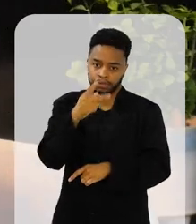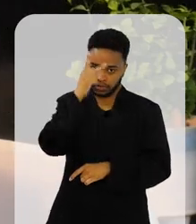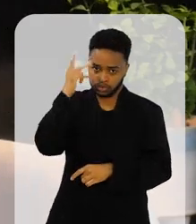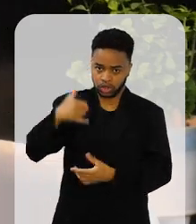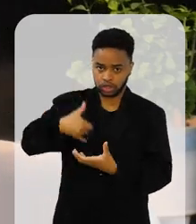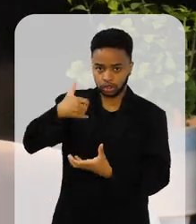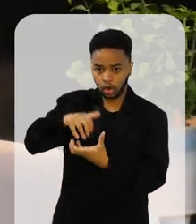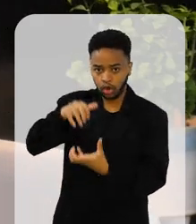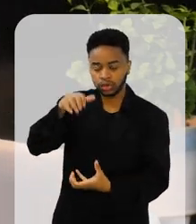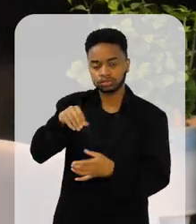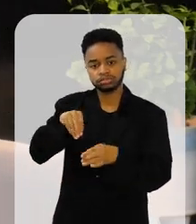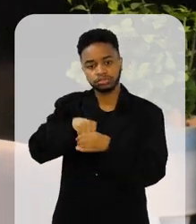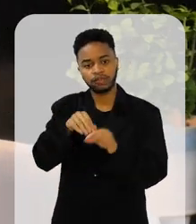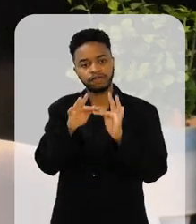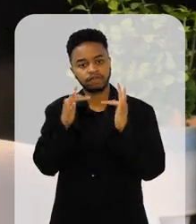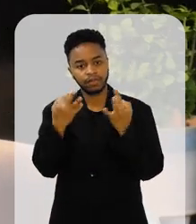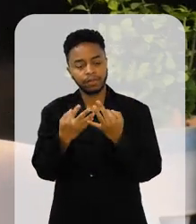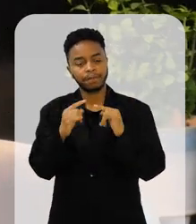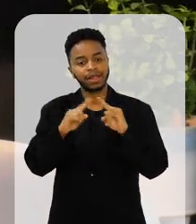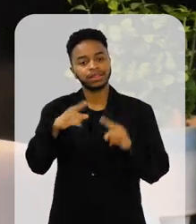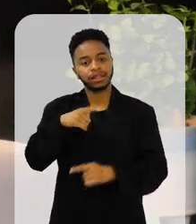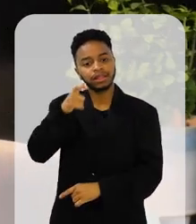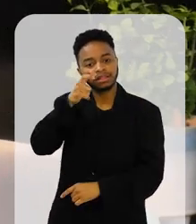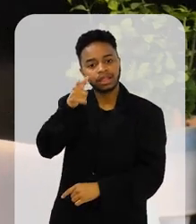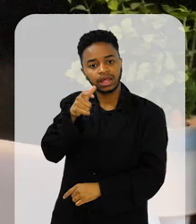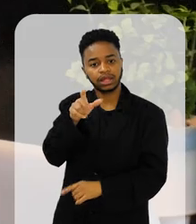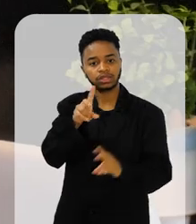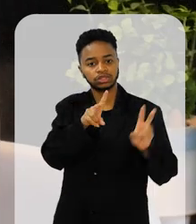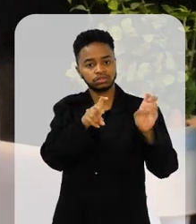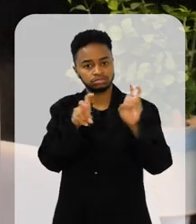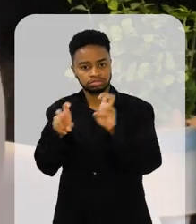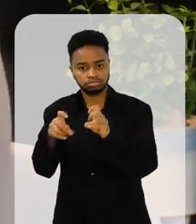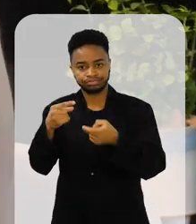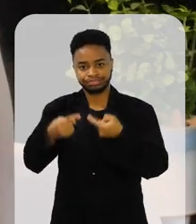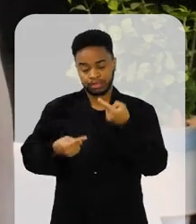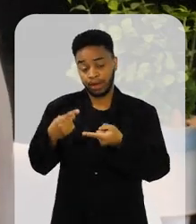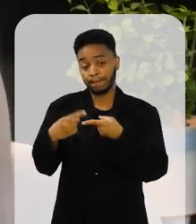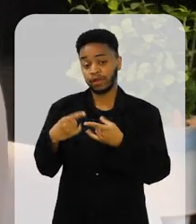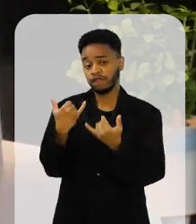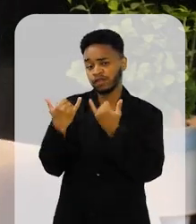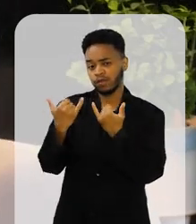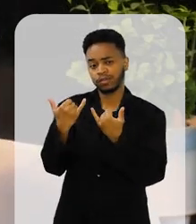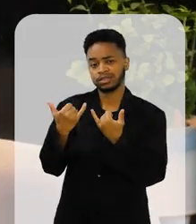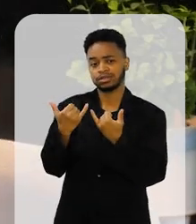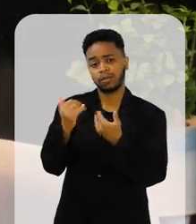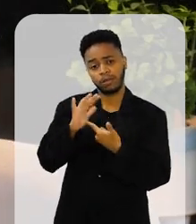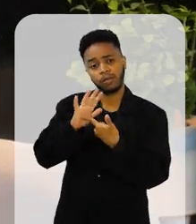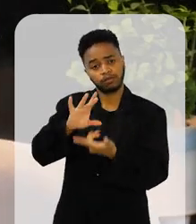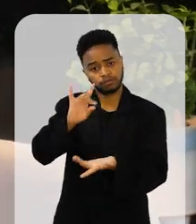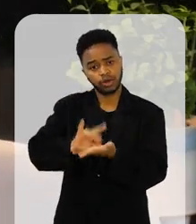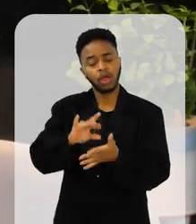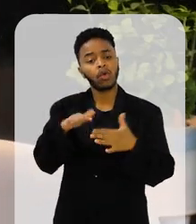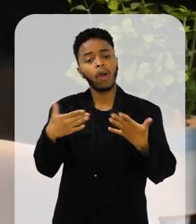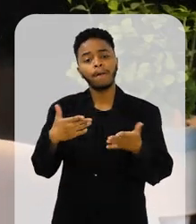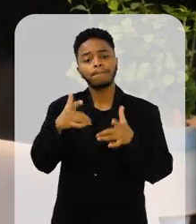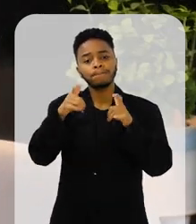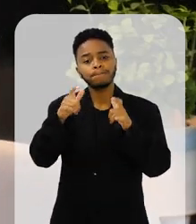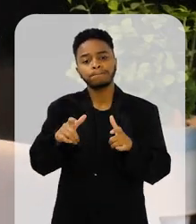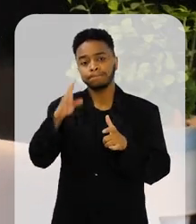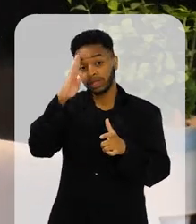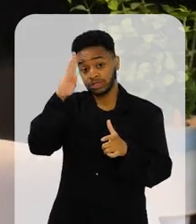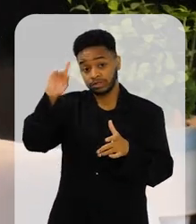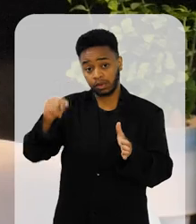idosa na família, mas que se interessou por esse tema, os dados não mentem. Quais os canais, os principais